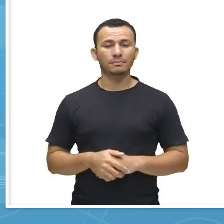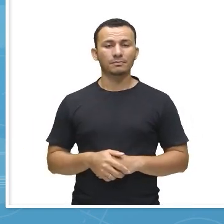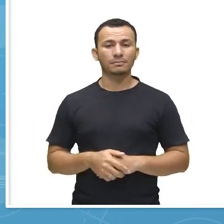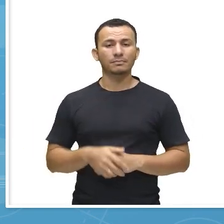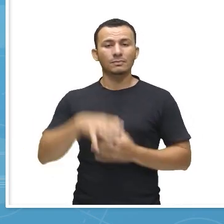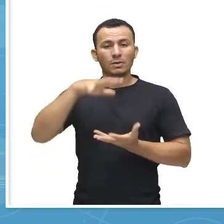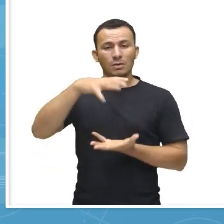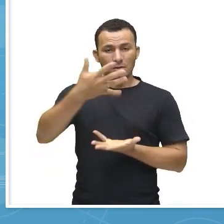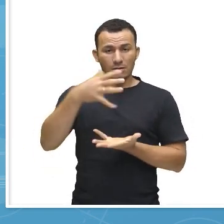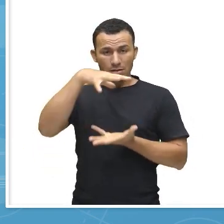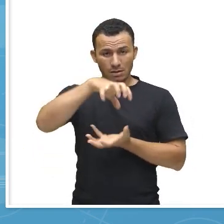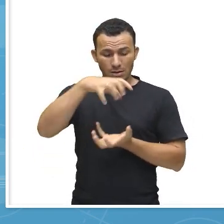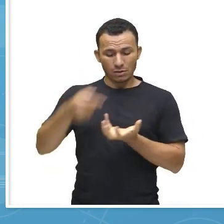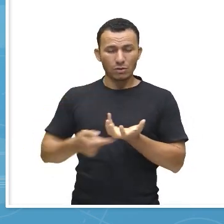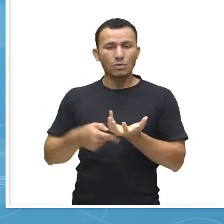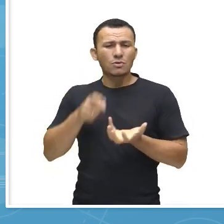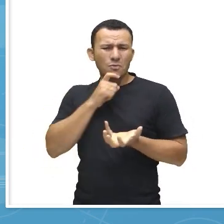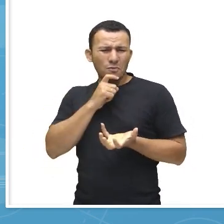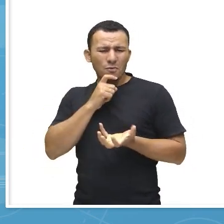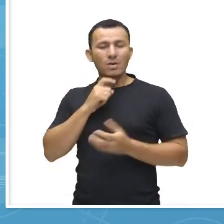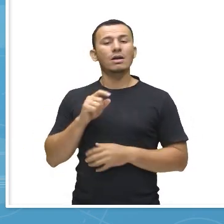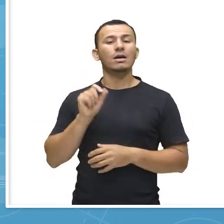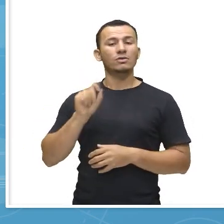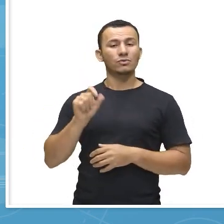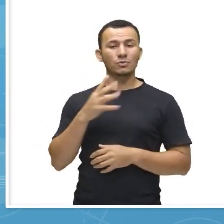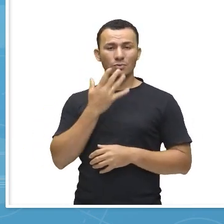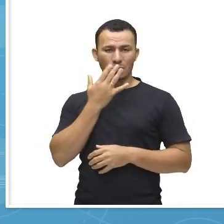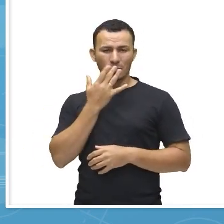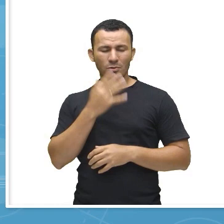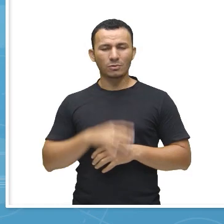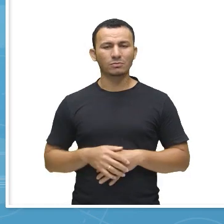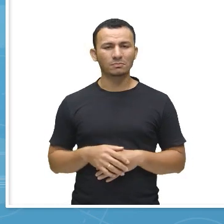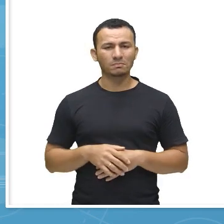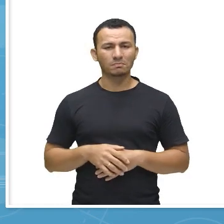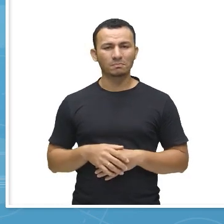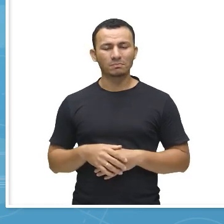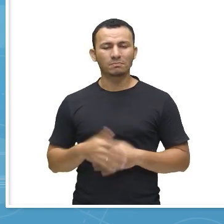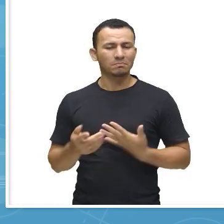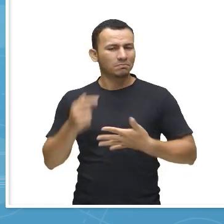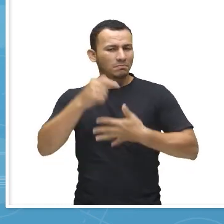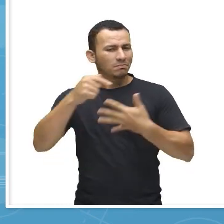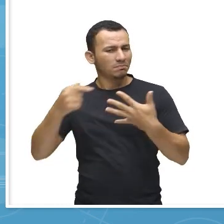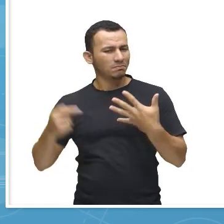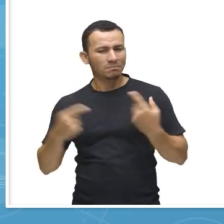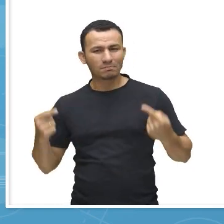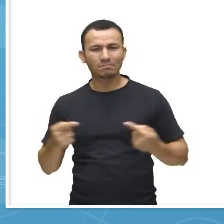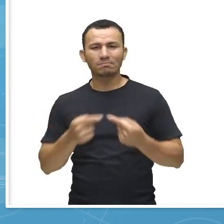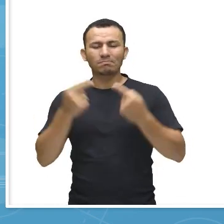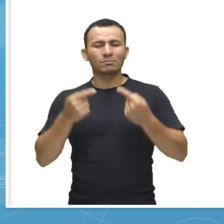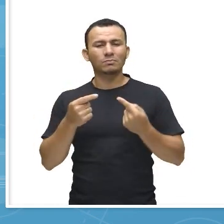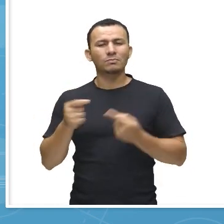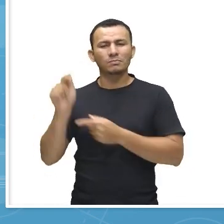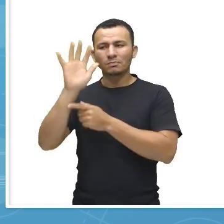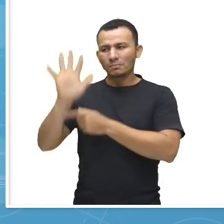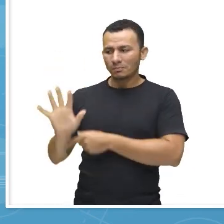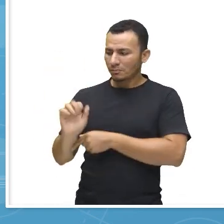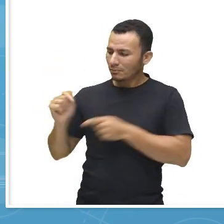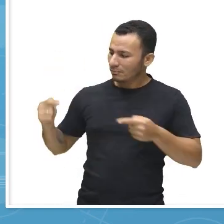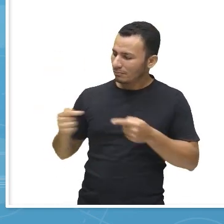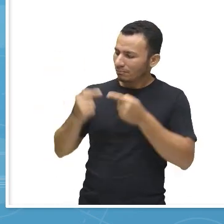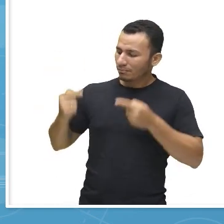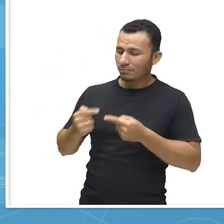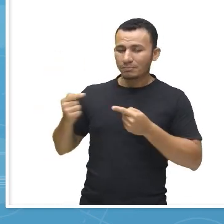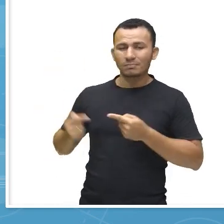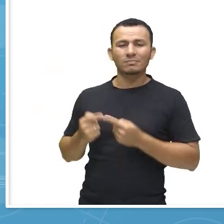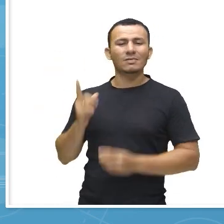Antártida na cor azul, tá bom? Então, aí, não dúvida nenhuma, era só realmente verificar a cor e